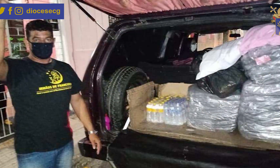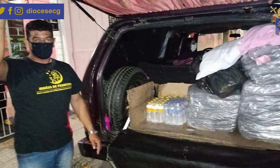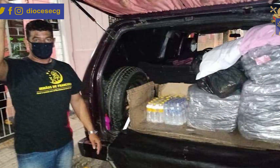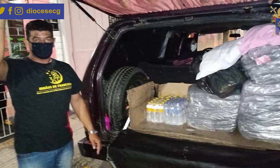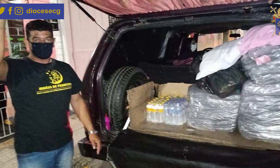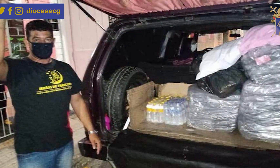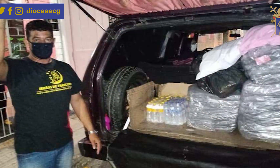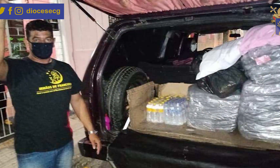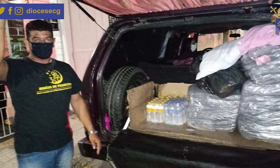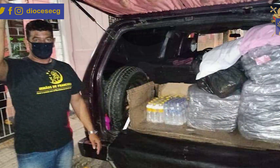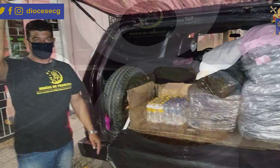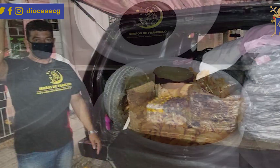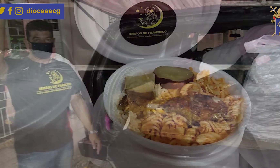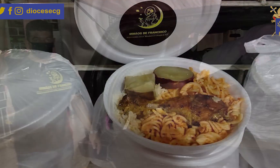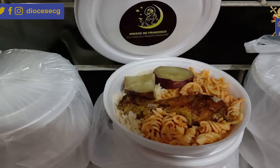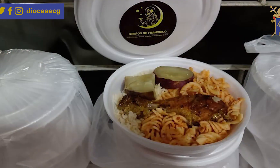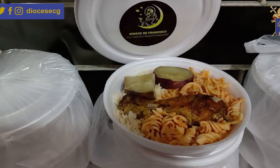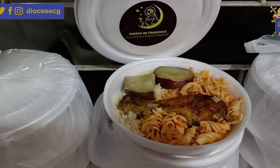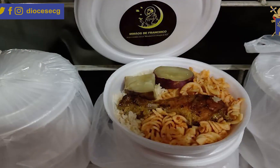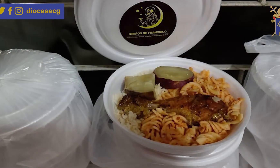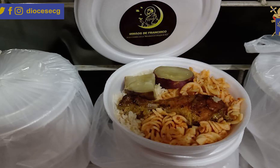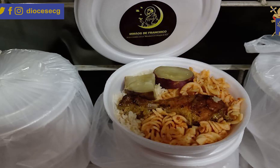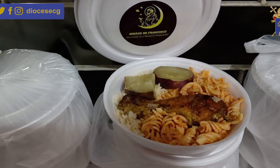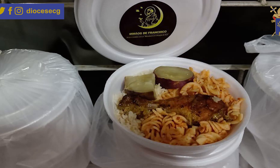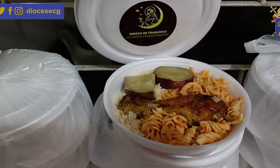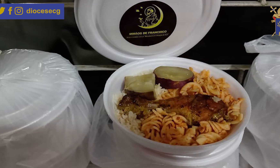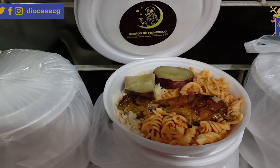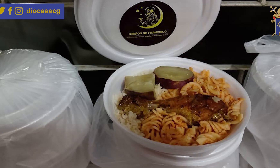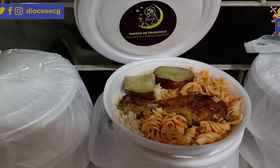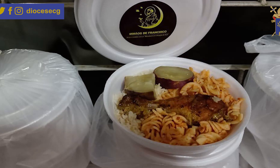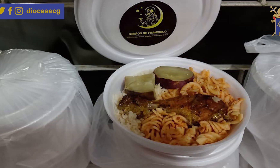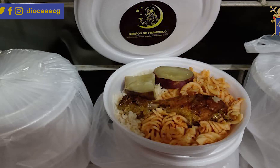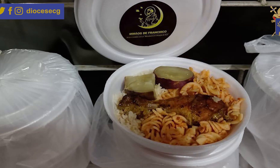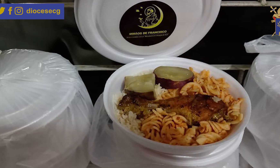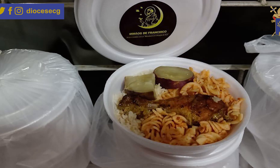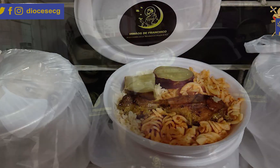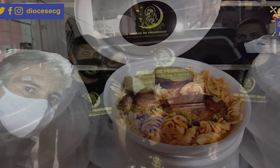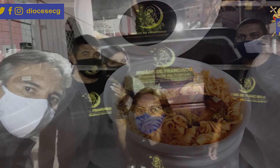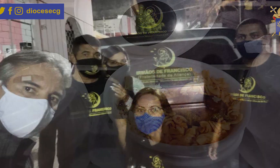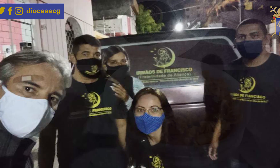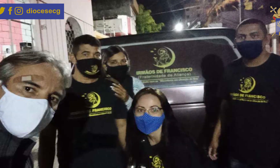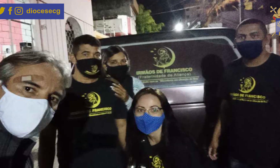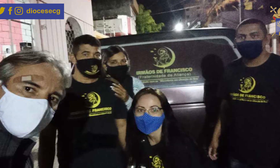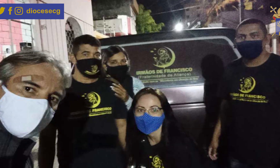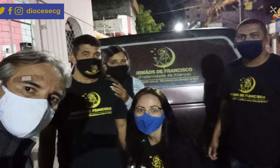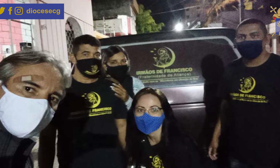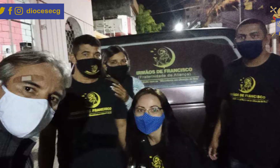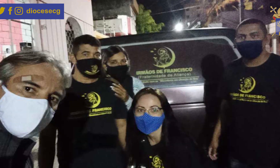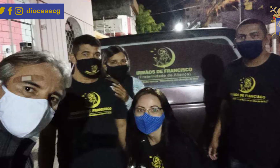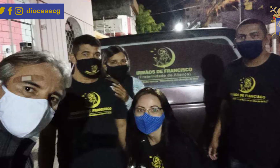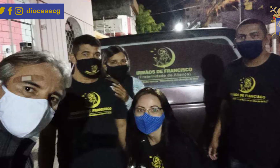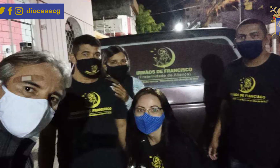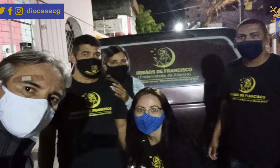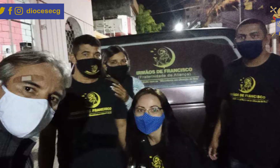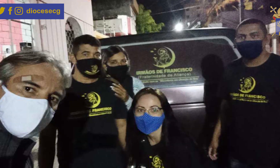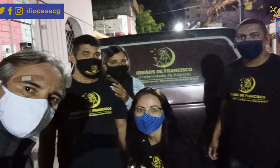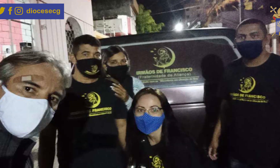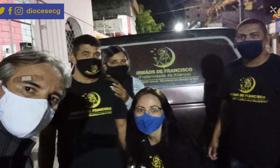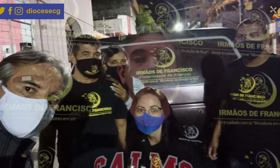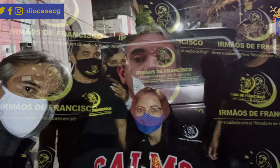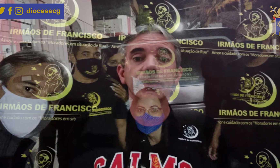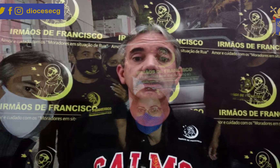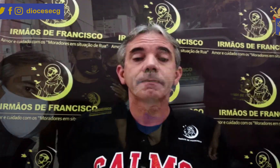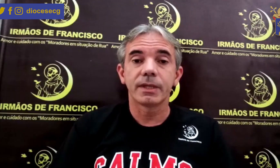rua, sempre levando uma alimentação de qualidade, higienização, primeiros socorros, encaminhamento à